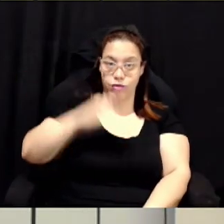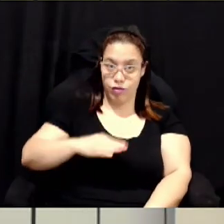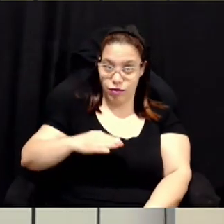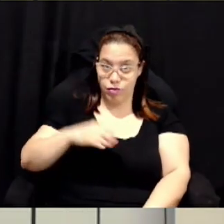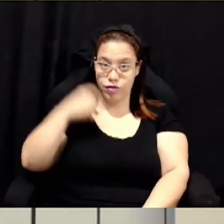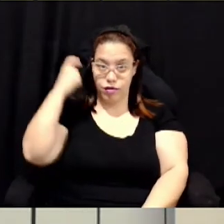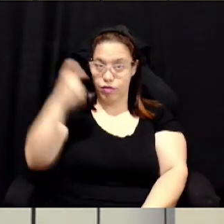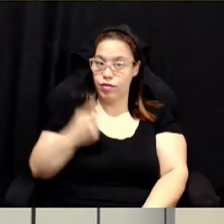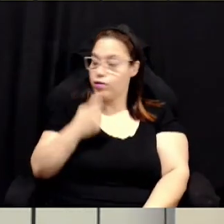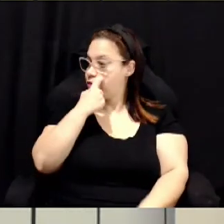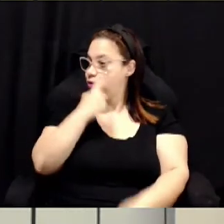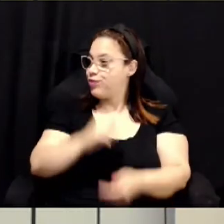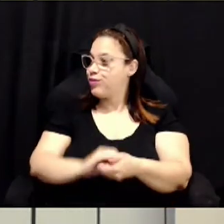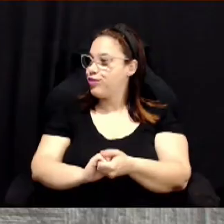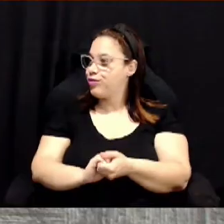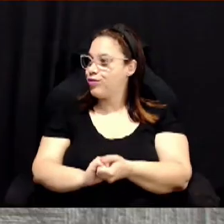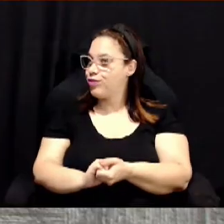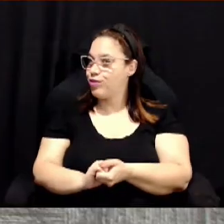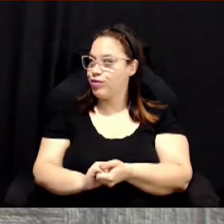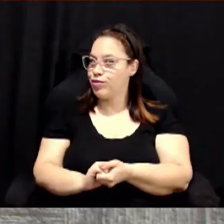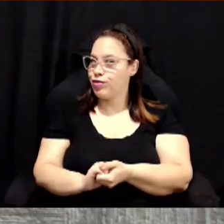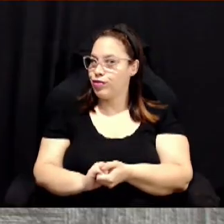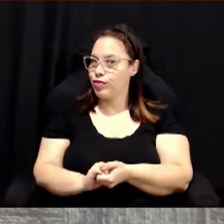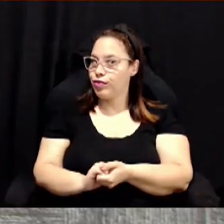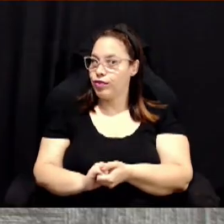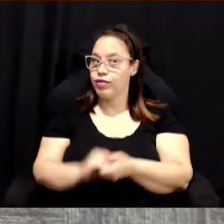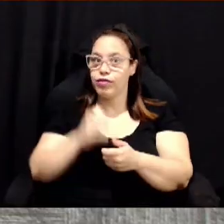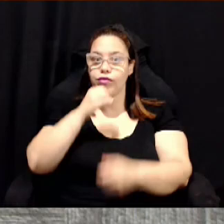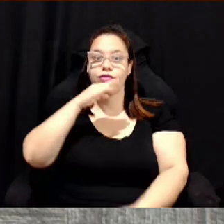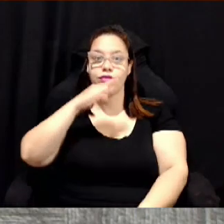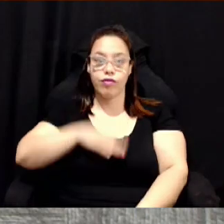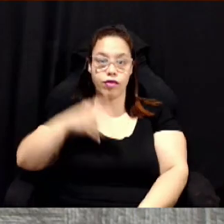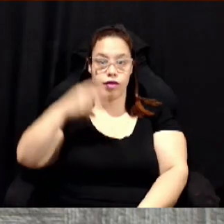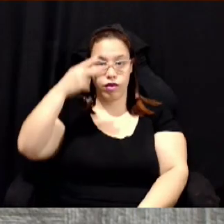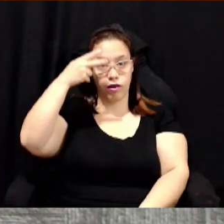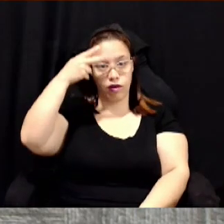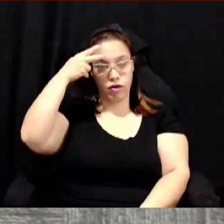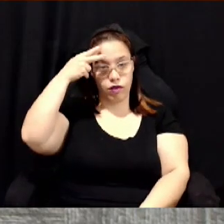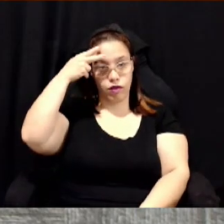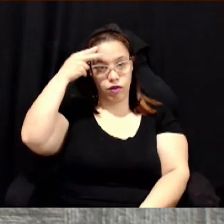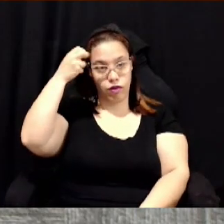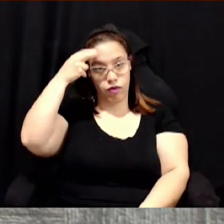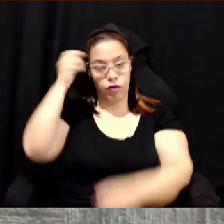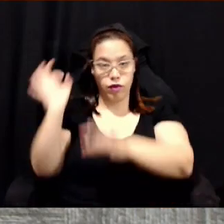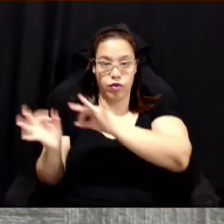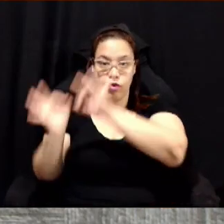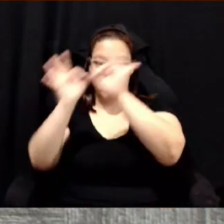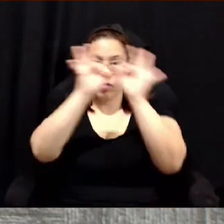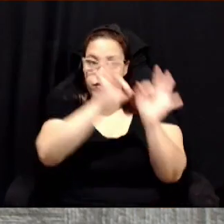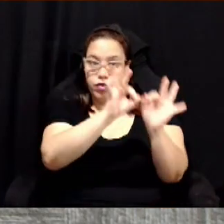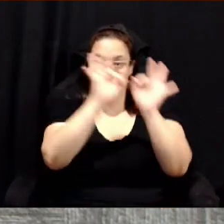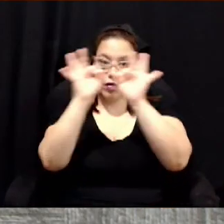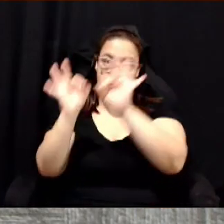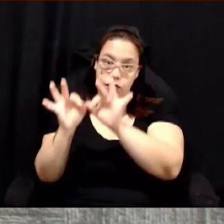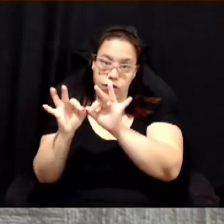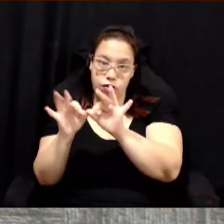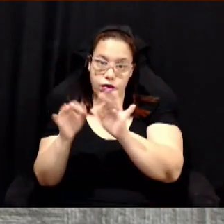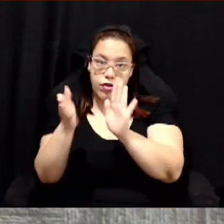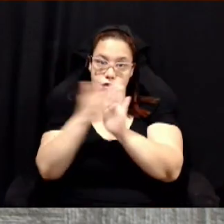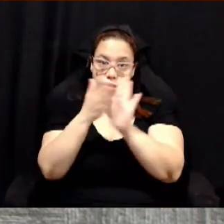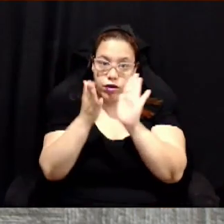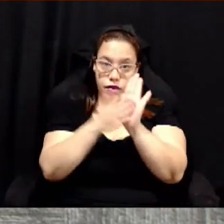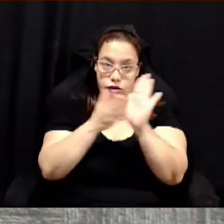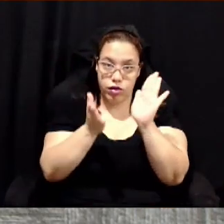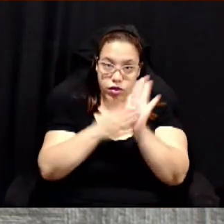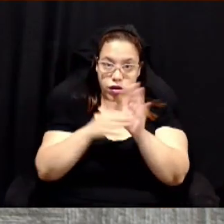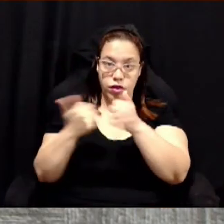Mina. Boa tarde, Gabriel. Boa tarde a você que nos assiste. Entre as propostas que foram